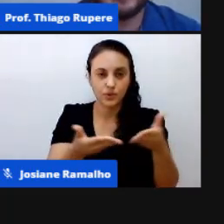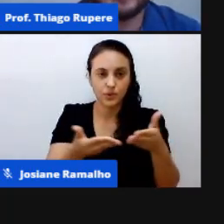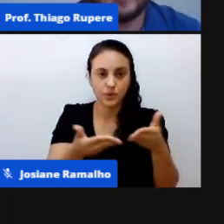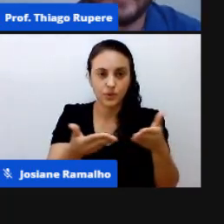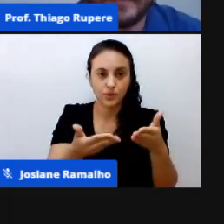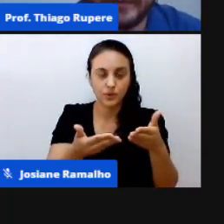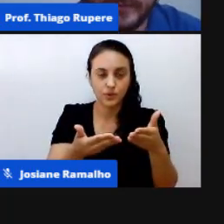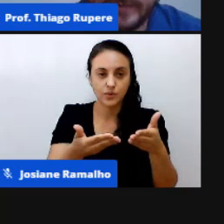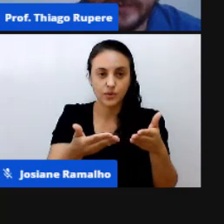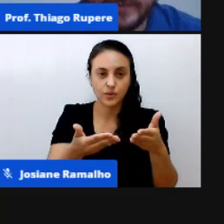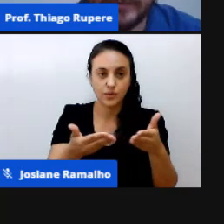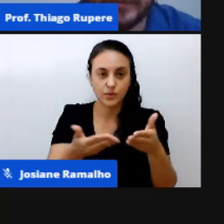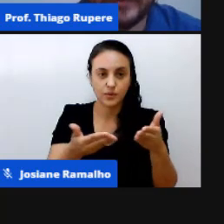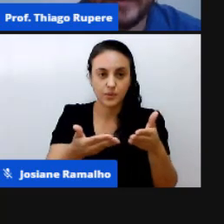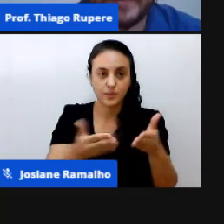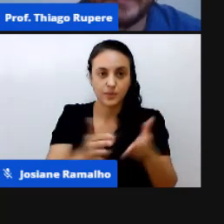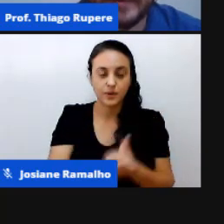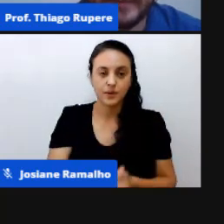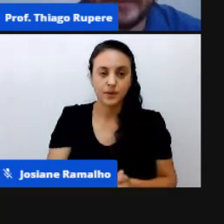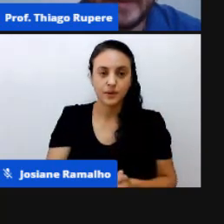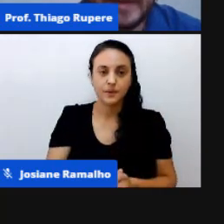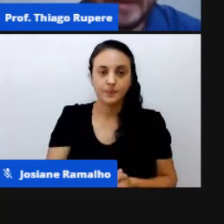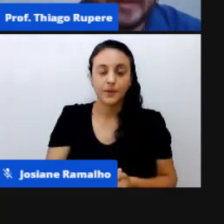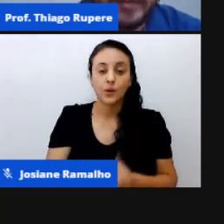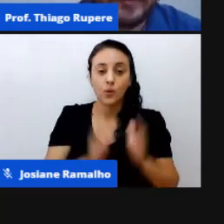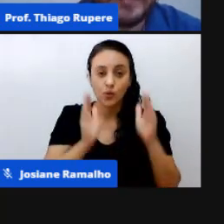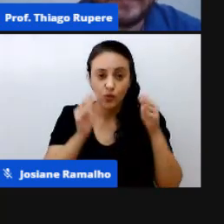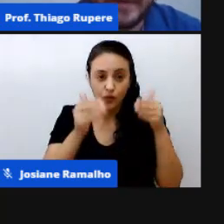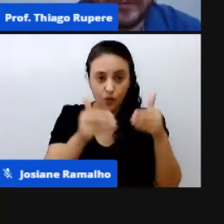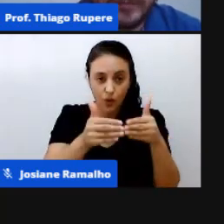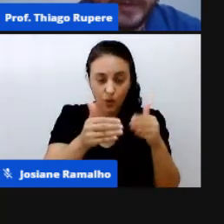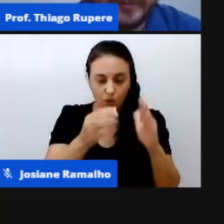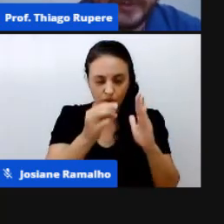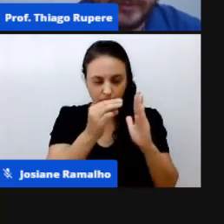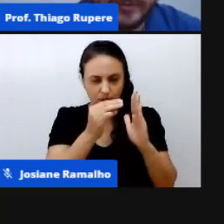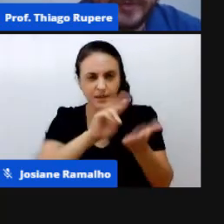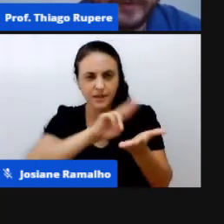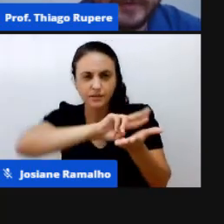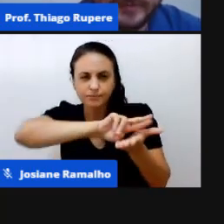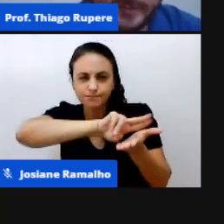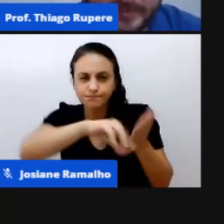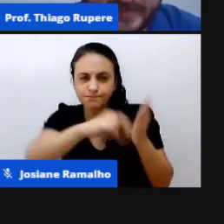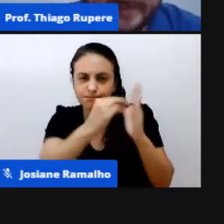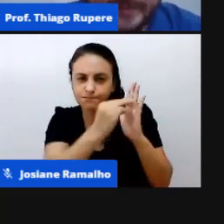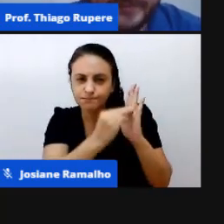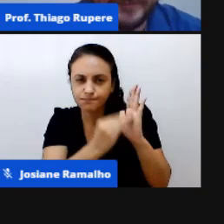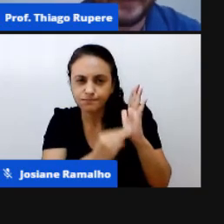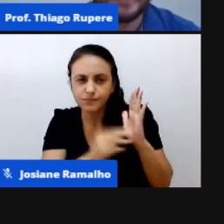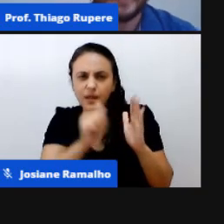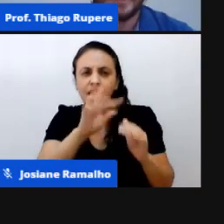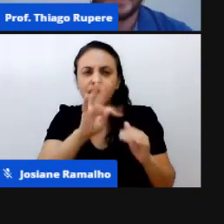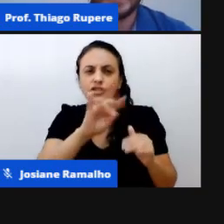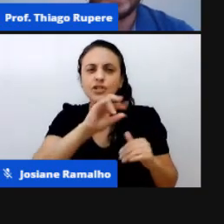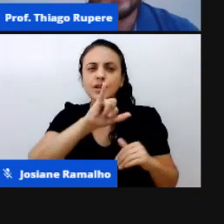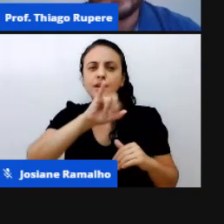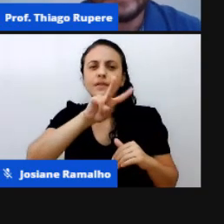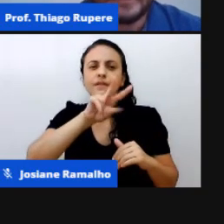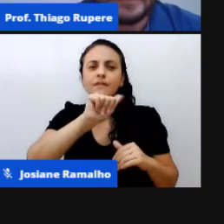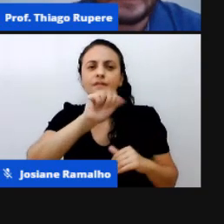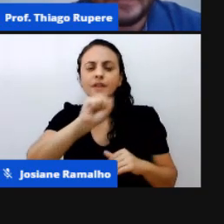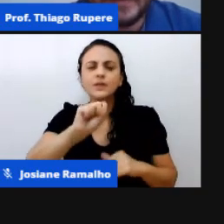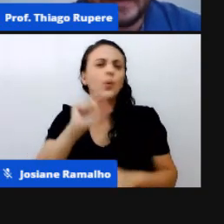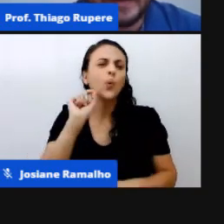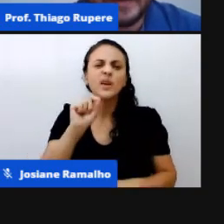tratando, obviamente, dessas questões das metodologias ativas. Mas o que são as metodologias ativas? Pode passar, por favor.